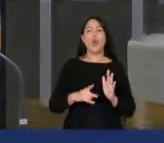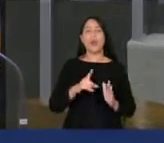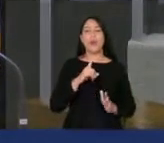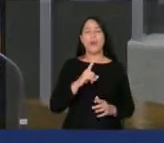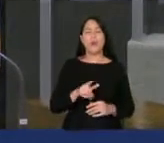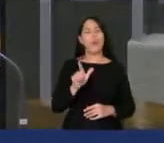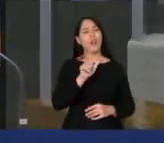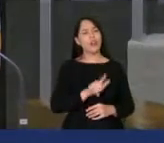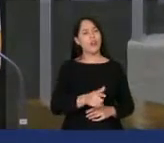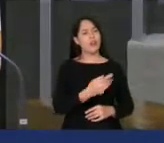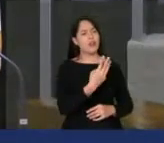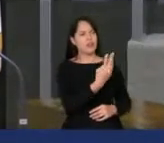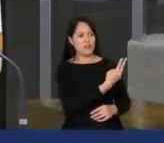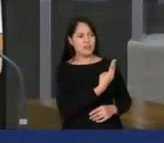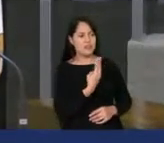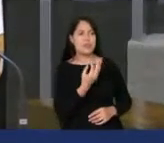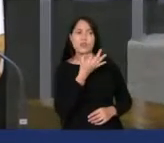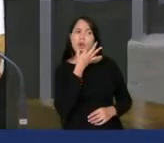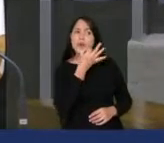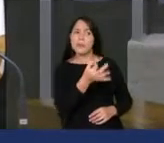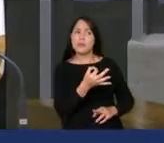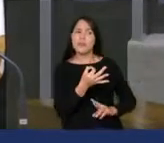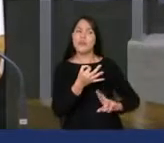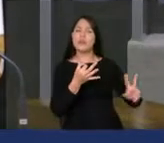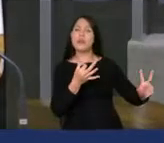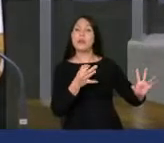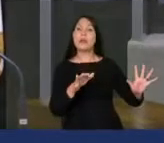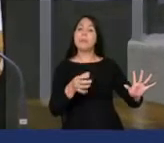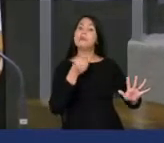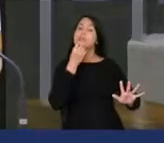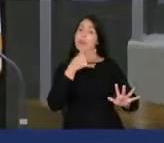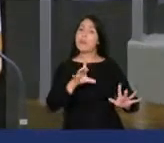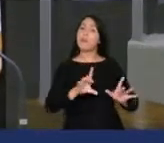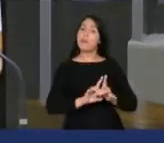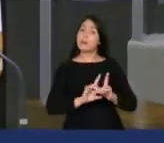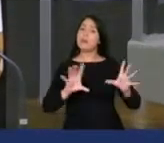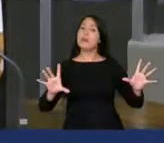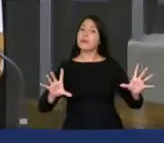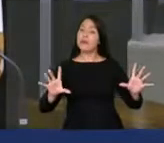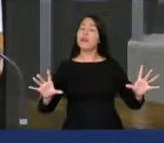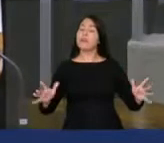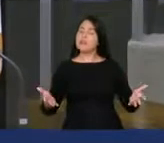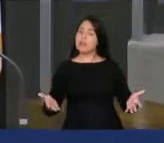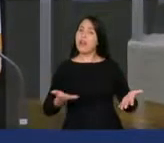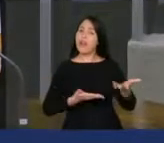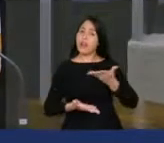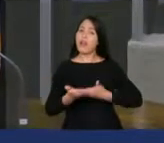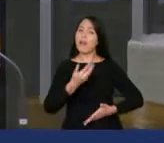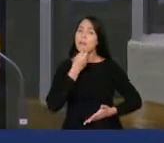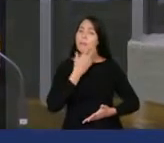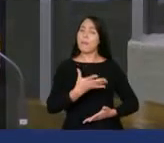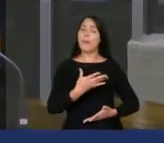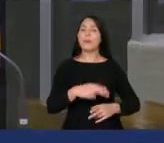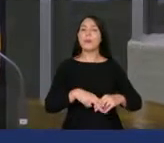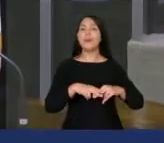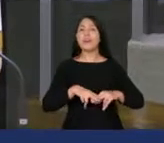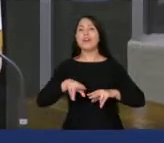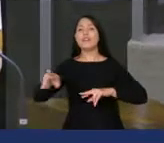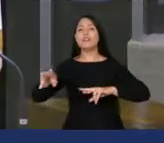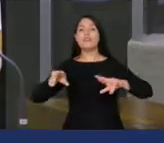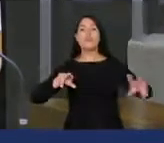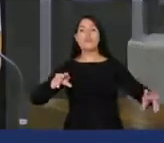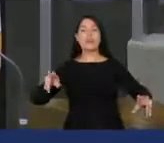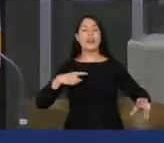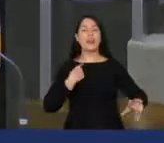mas isso é salutar para a democracia, pois convivermos com as diferenças é um exercício